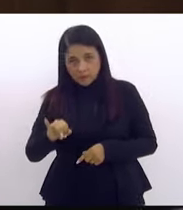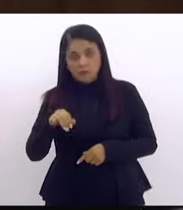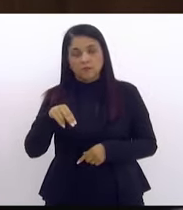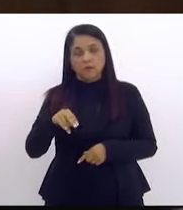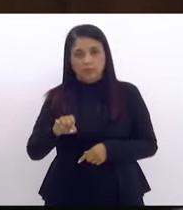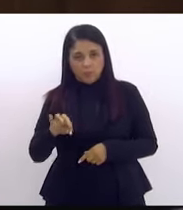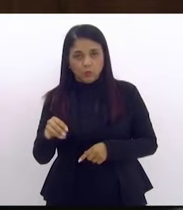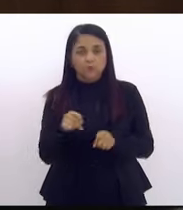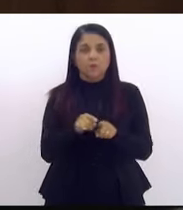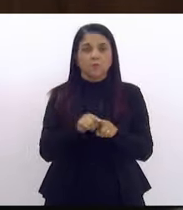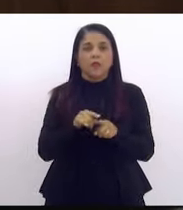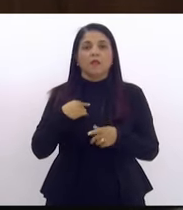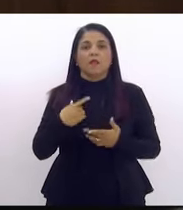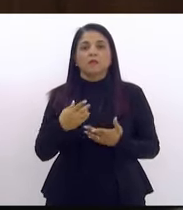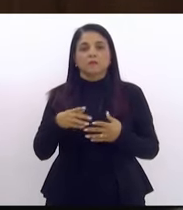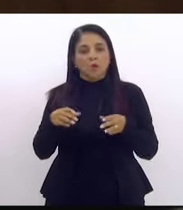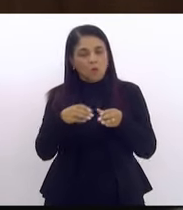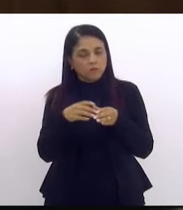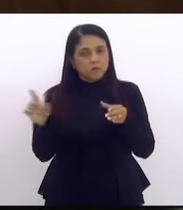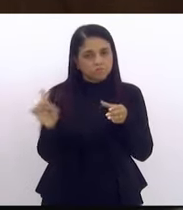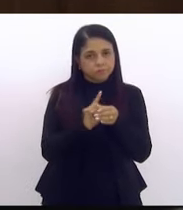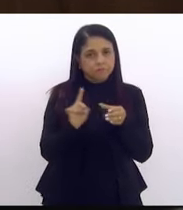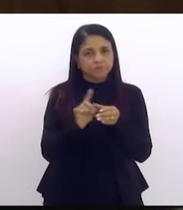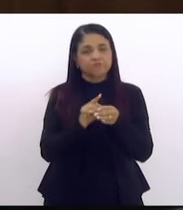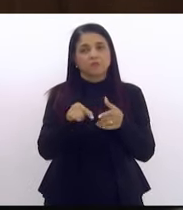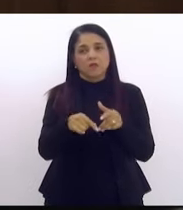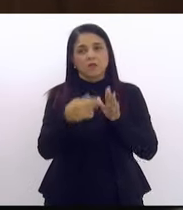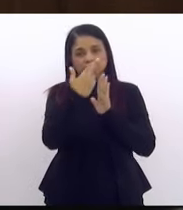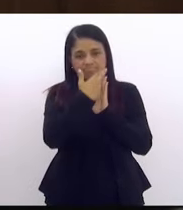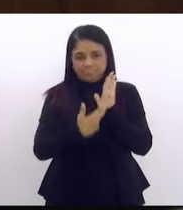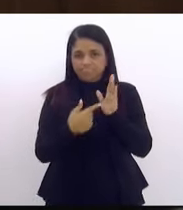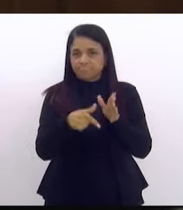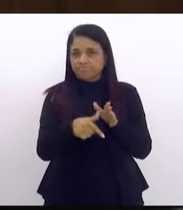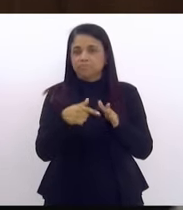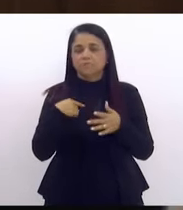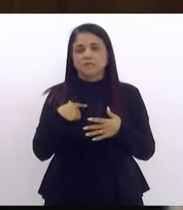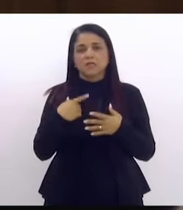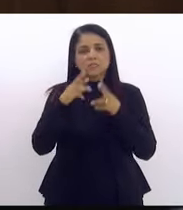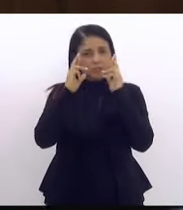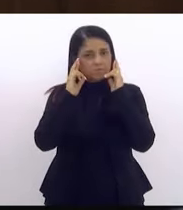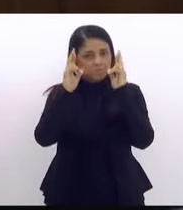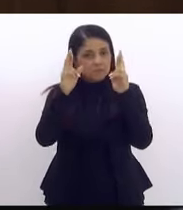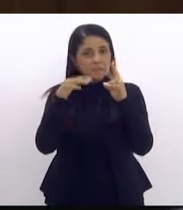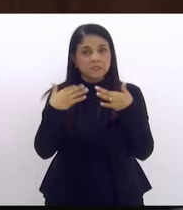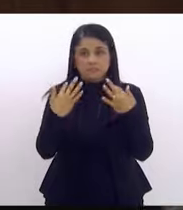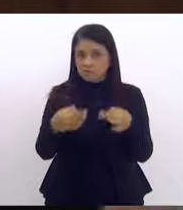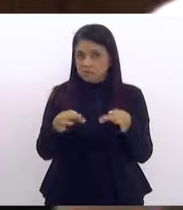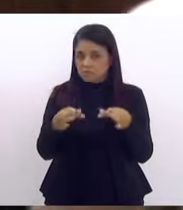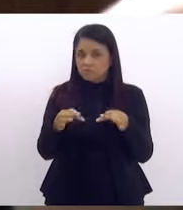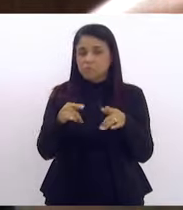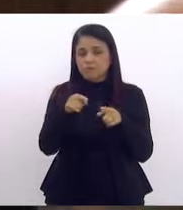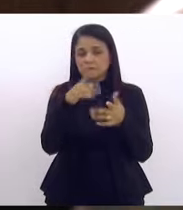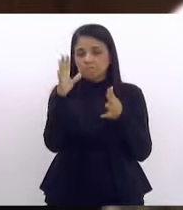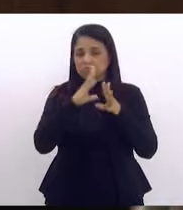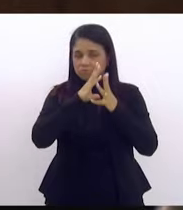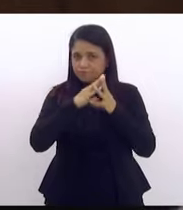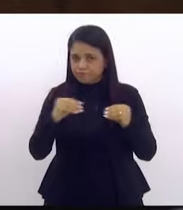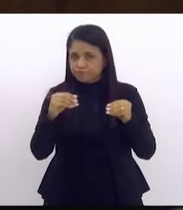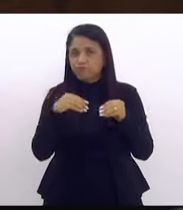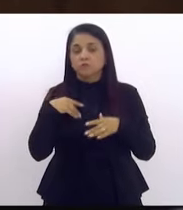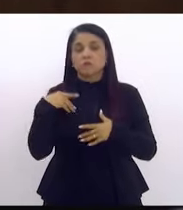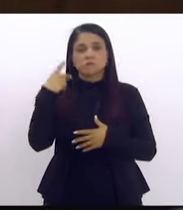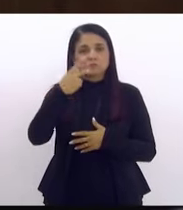registro desse trabalho, mas também da esperança de que as dores aqui trazidas sejam sanadas com